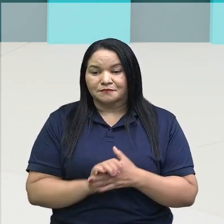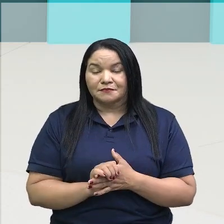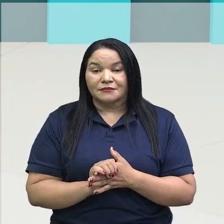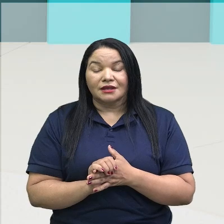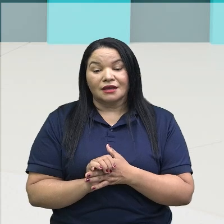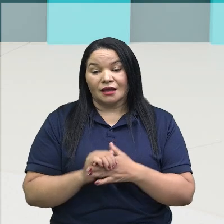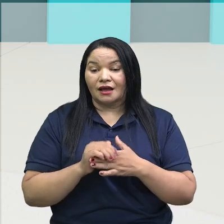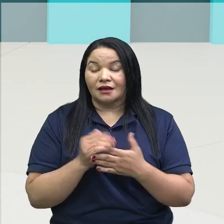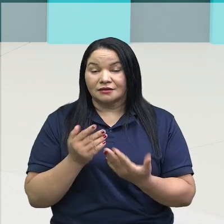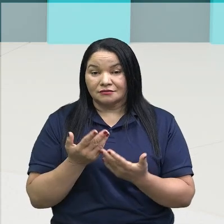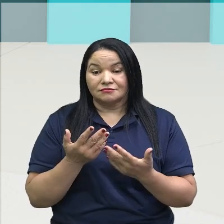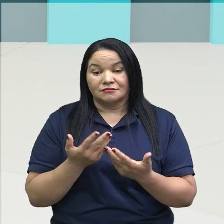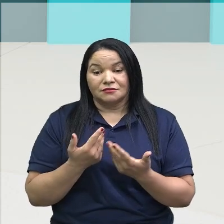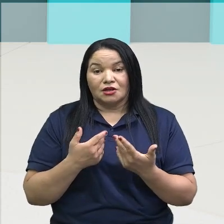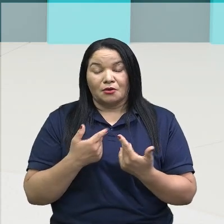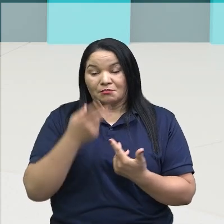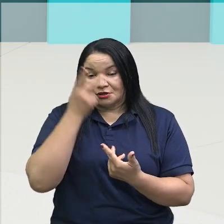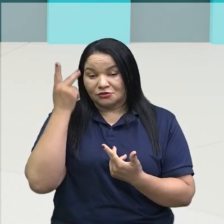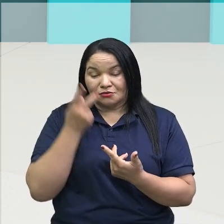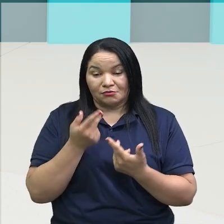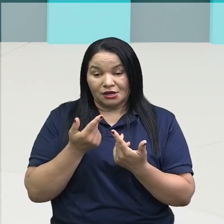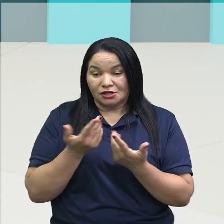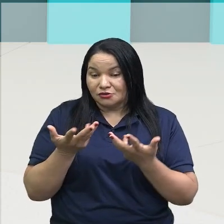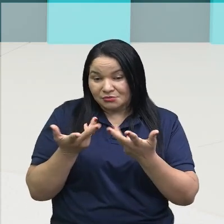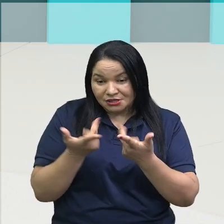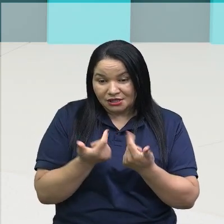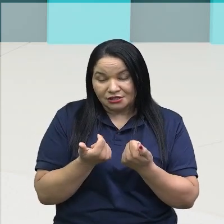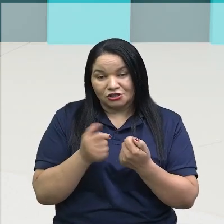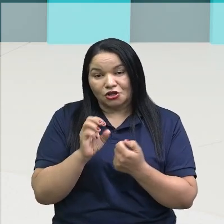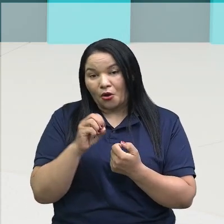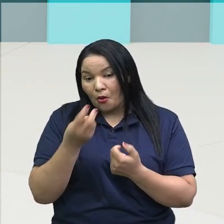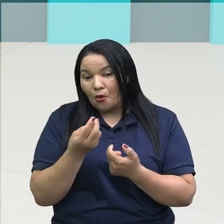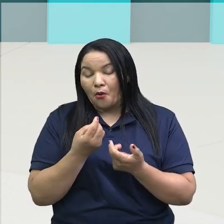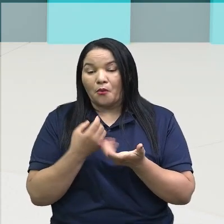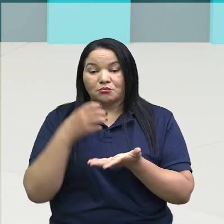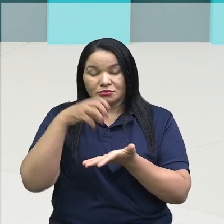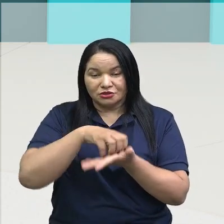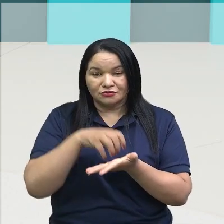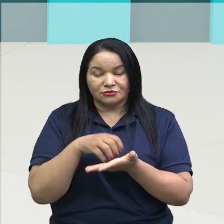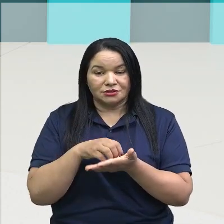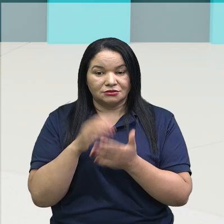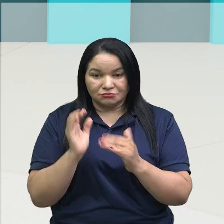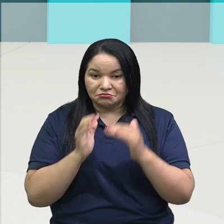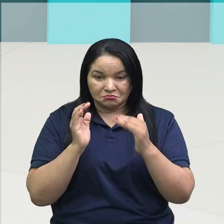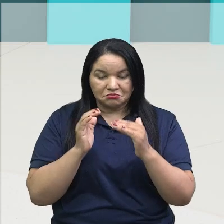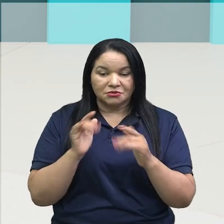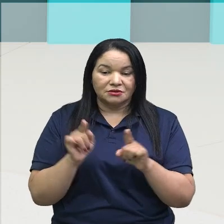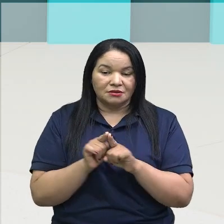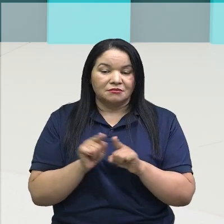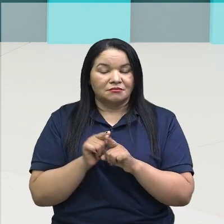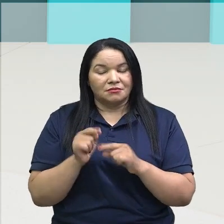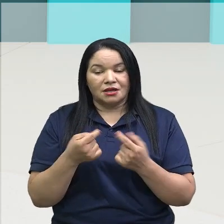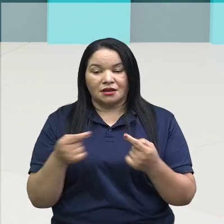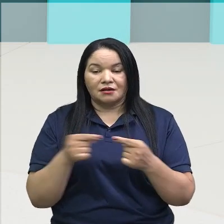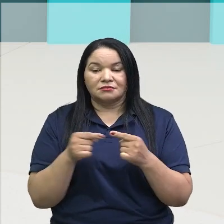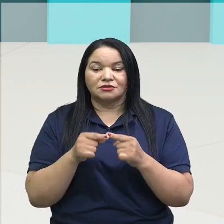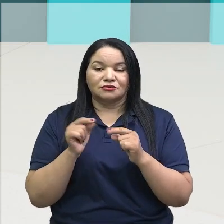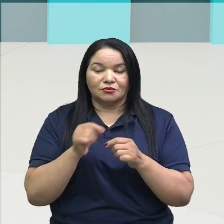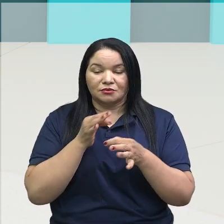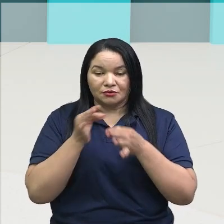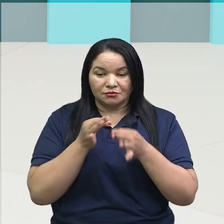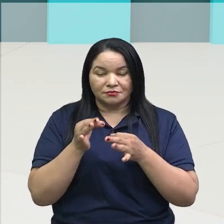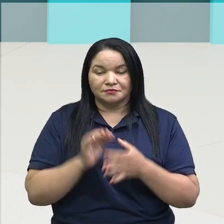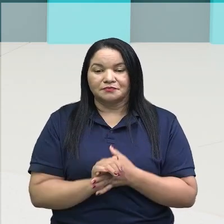de um especialista ou uma instituição renomada para justificar uma opinião, um ponto de vista. Então, se de repente eu estou